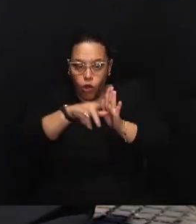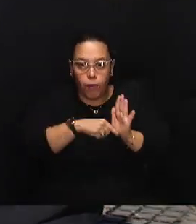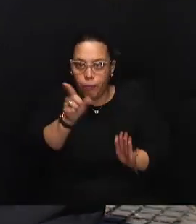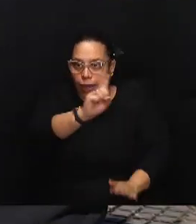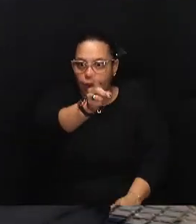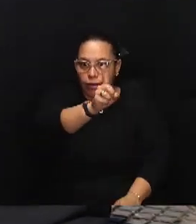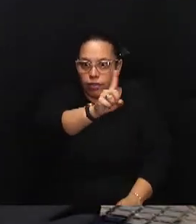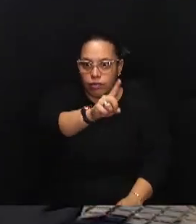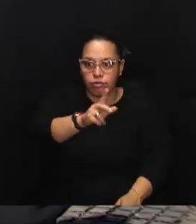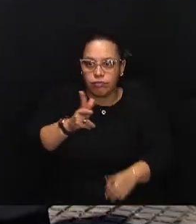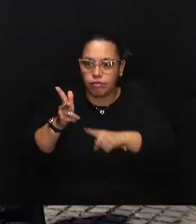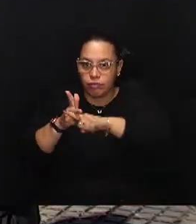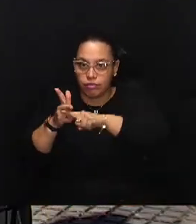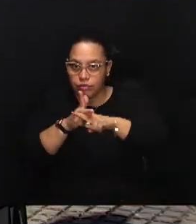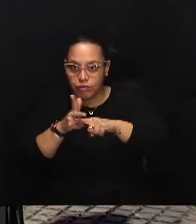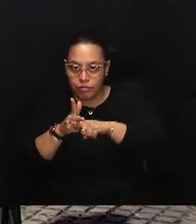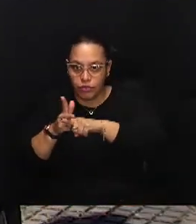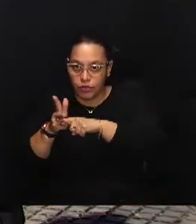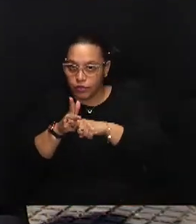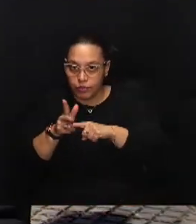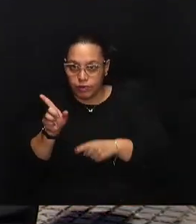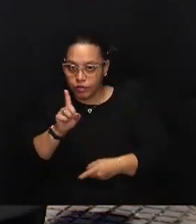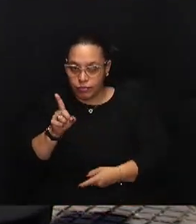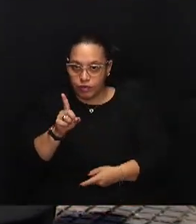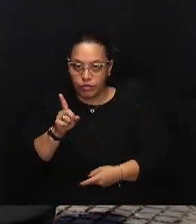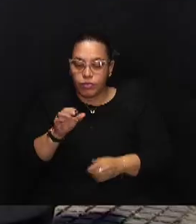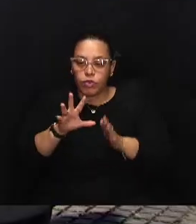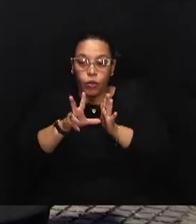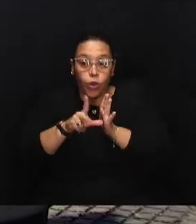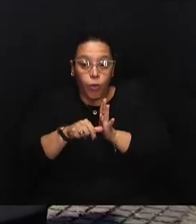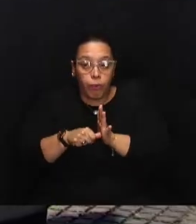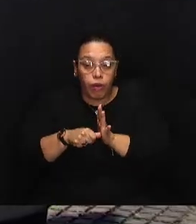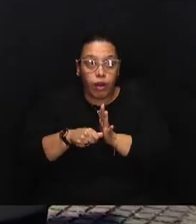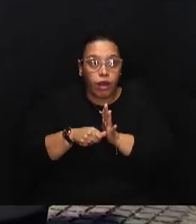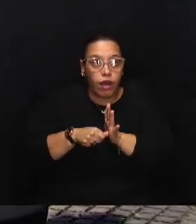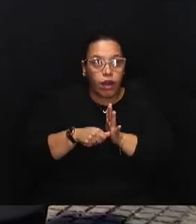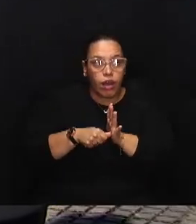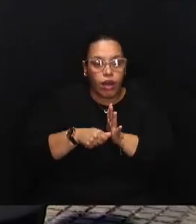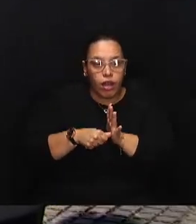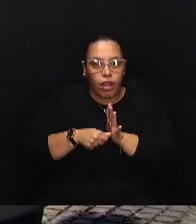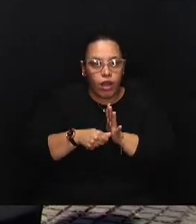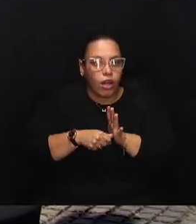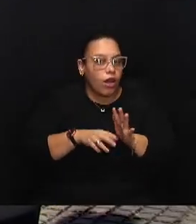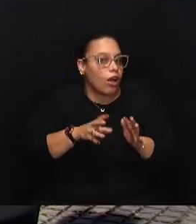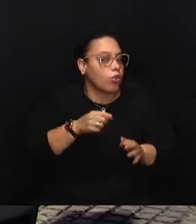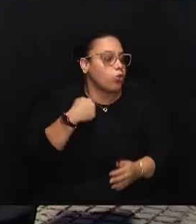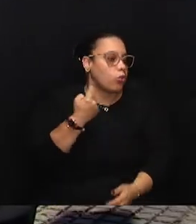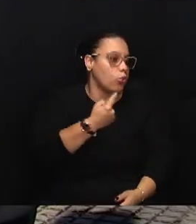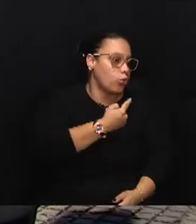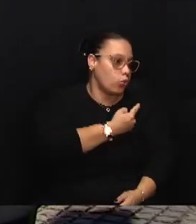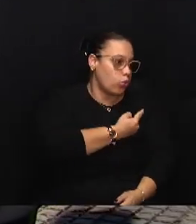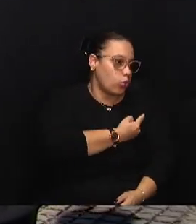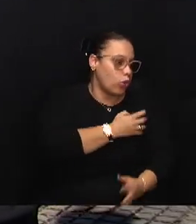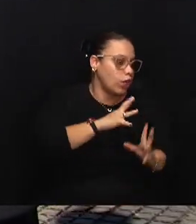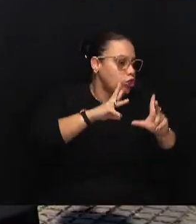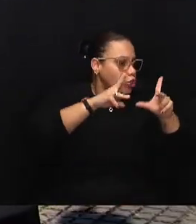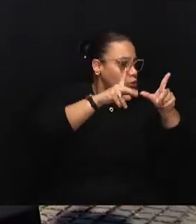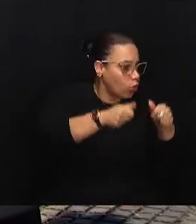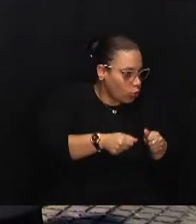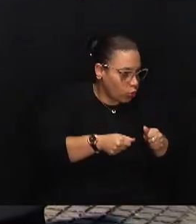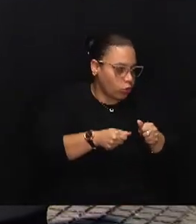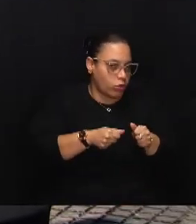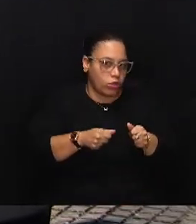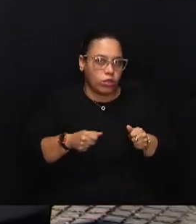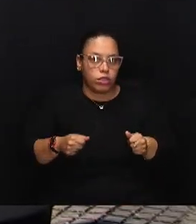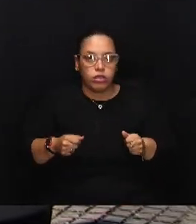Tem que ter câmera em todo lugar, tem que filmar tudo para ninguém fazer, para ninguém cometer nenhum tipo de vilipêndio. É tudo nosso, é de todo mundo, né?